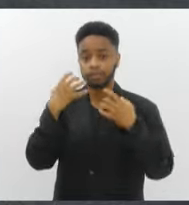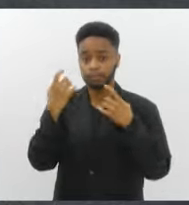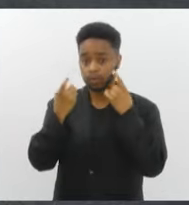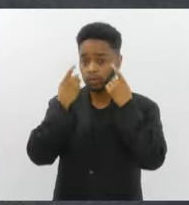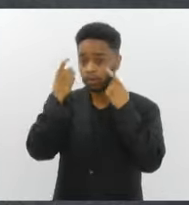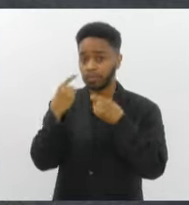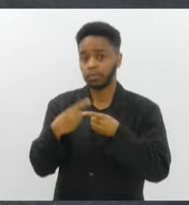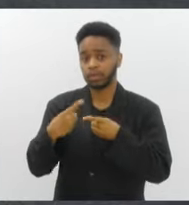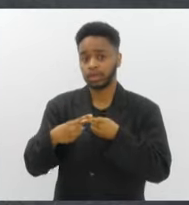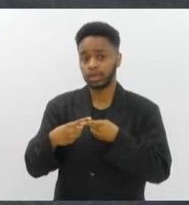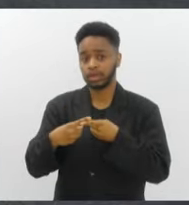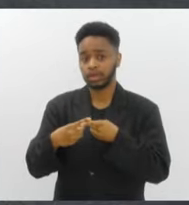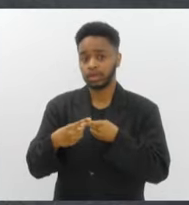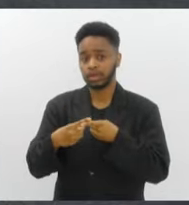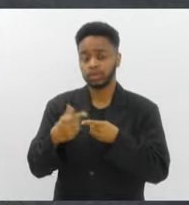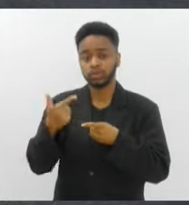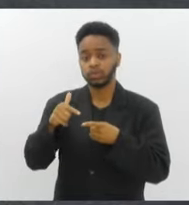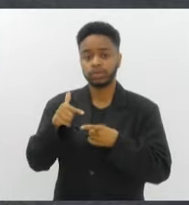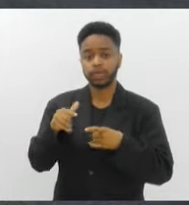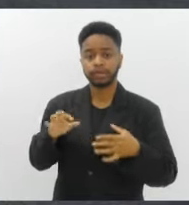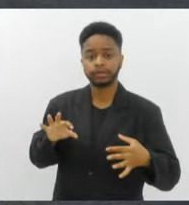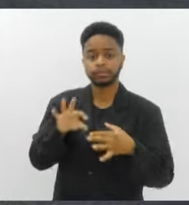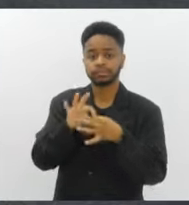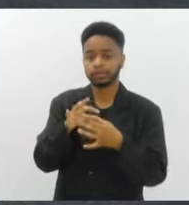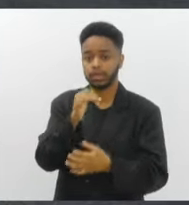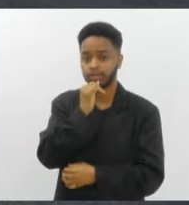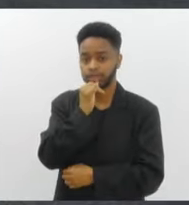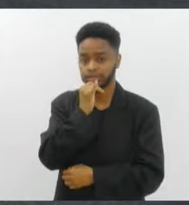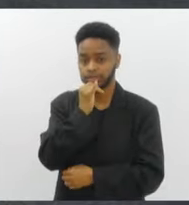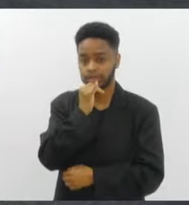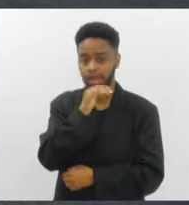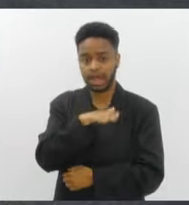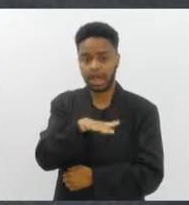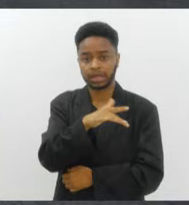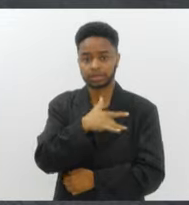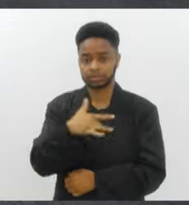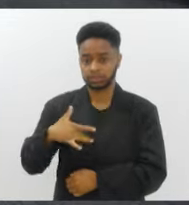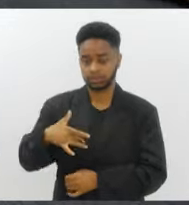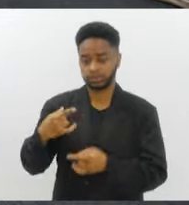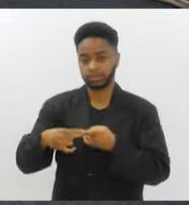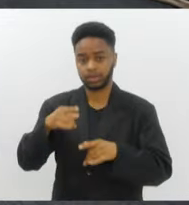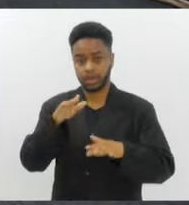que não são cruzados, por exemplo, com a rede de saúde, porque